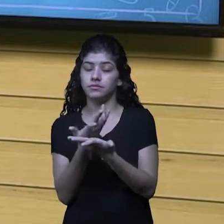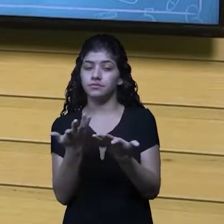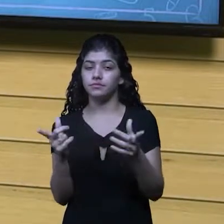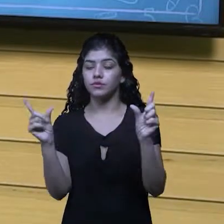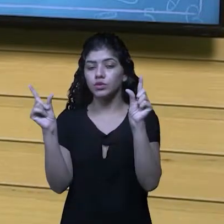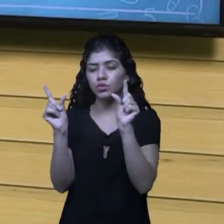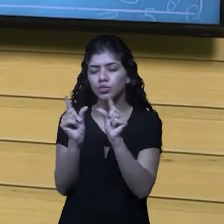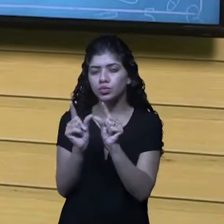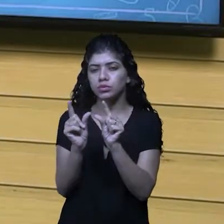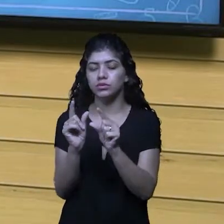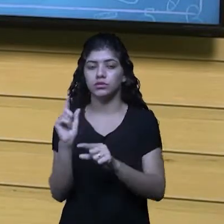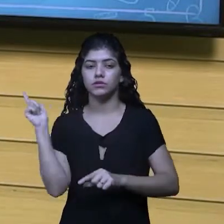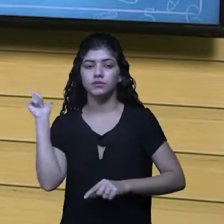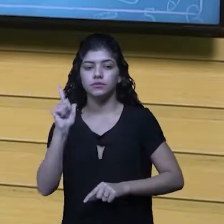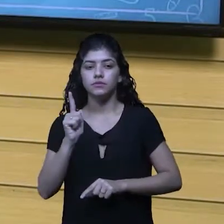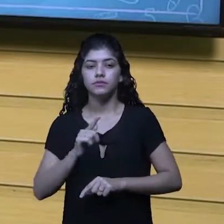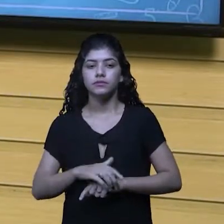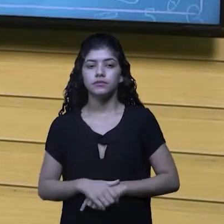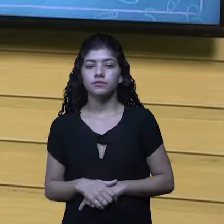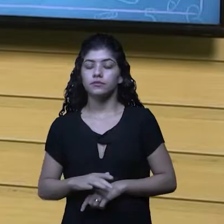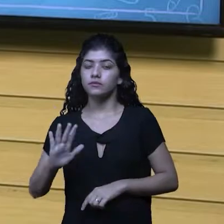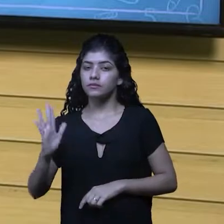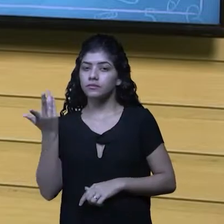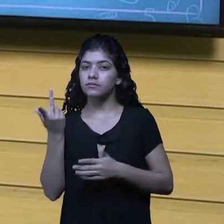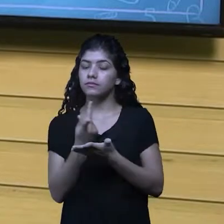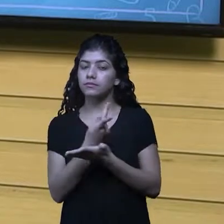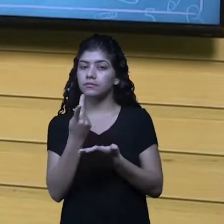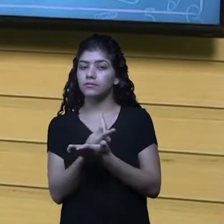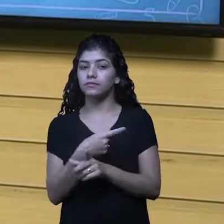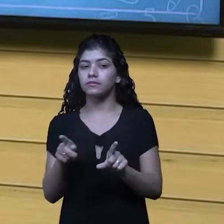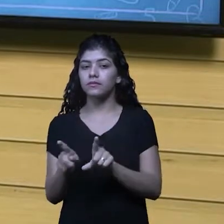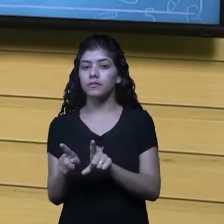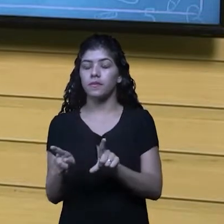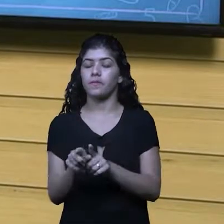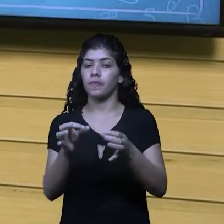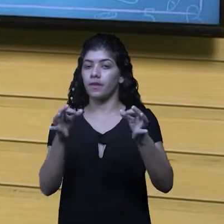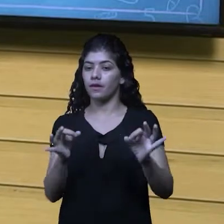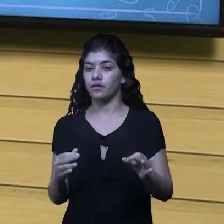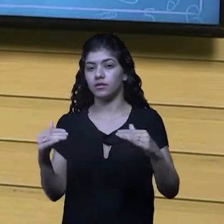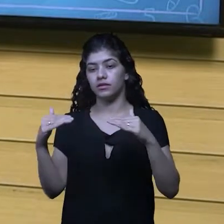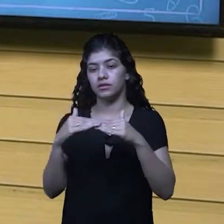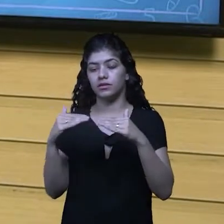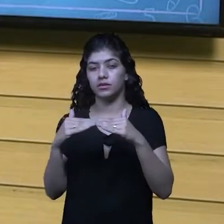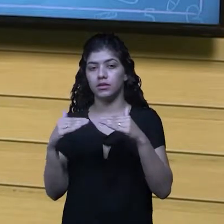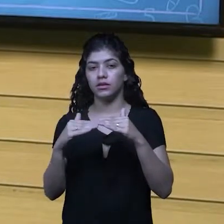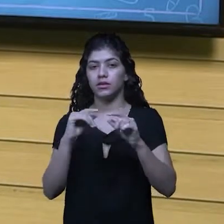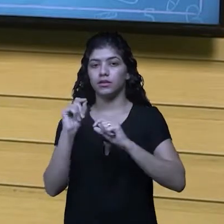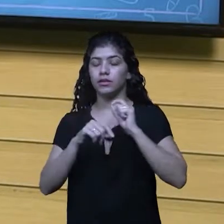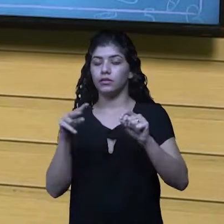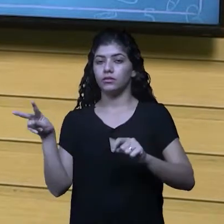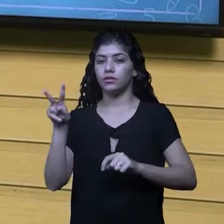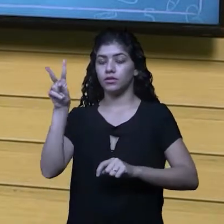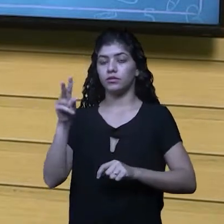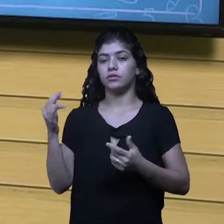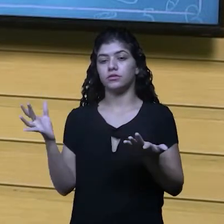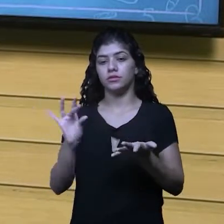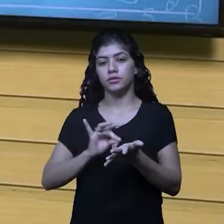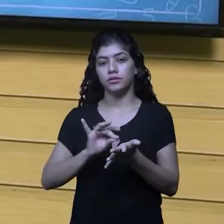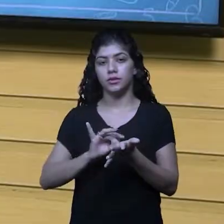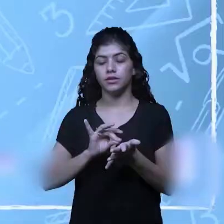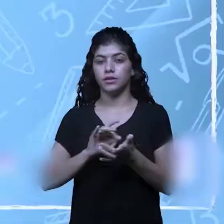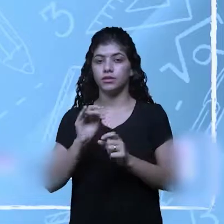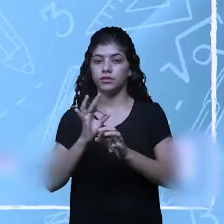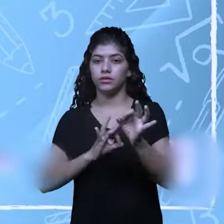máximo, tá, as chances de errar e assim se aproximar do valor real daquela medida que está sendo